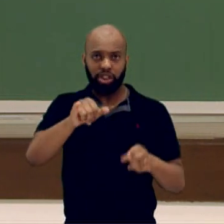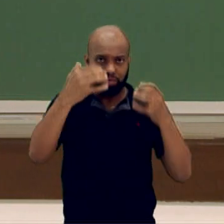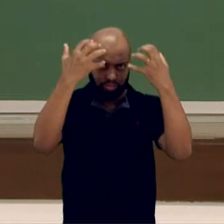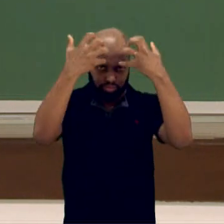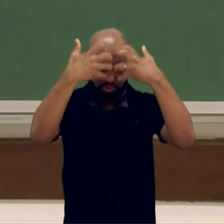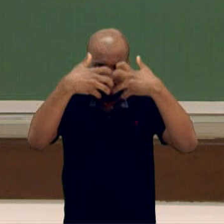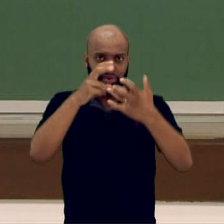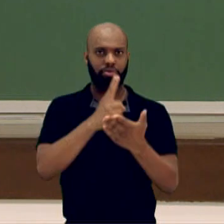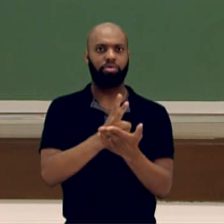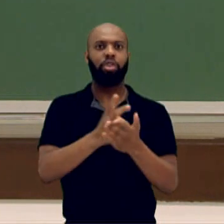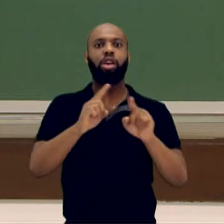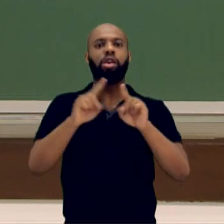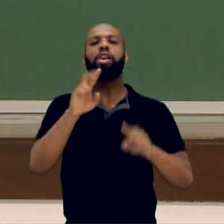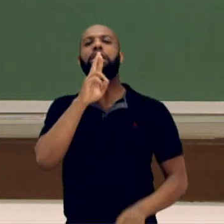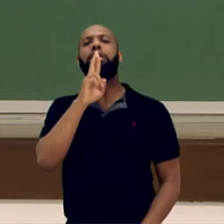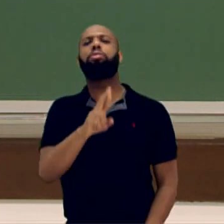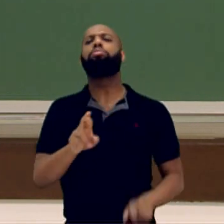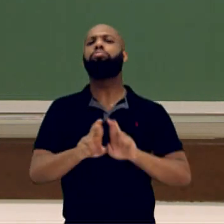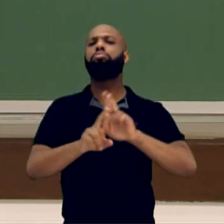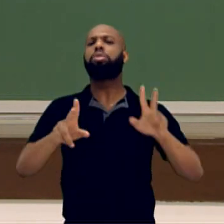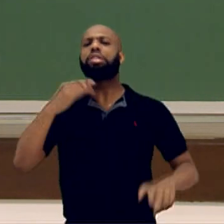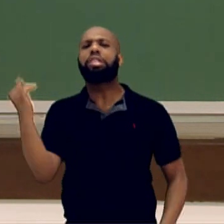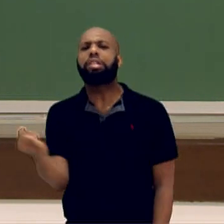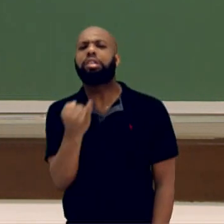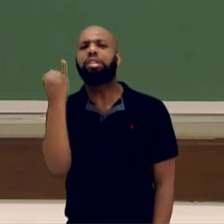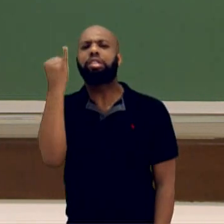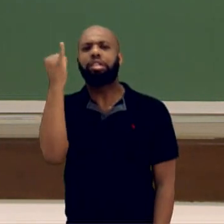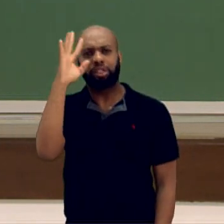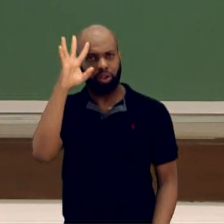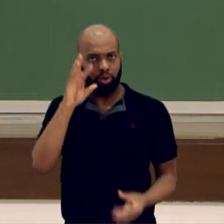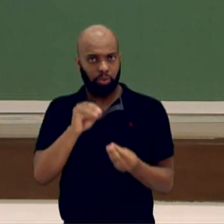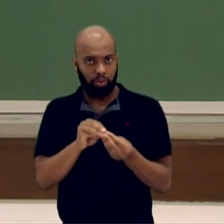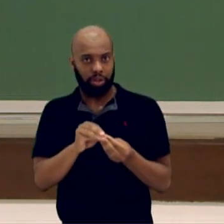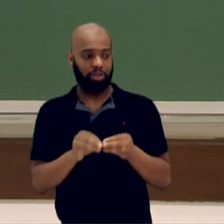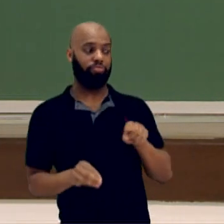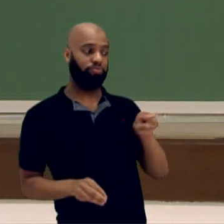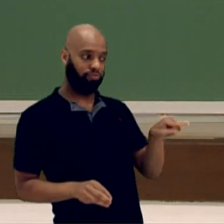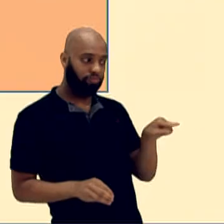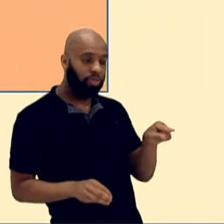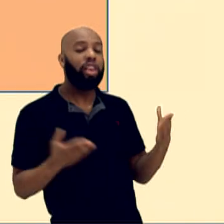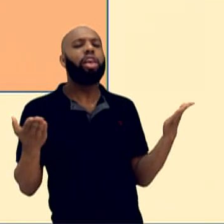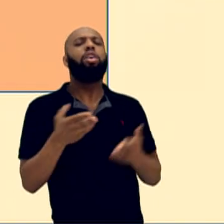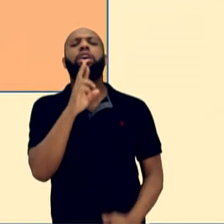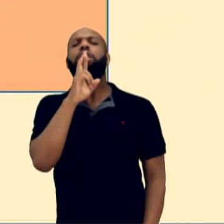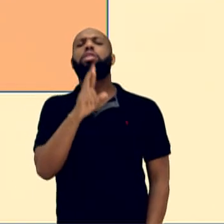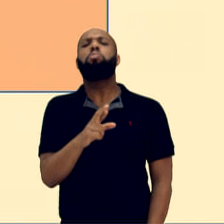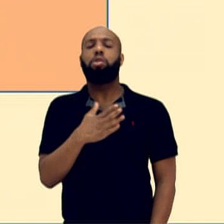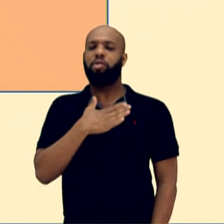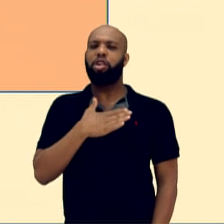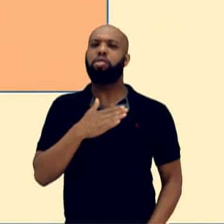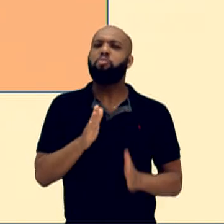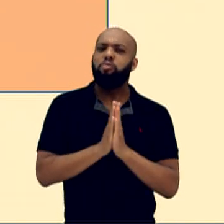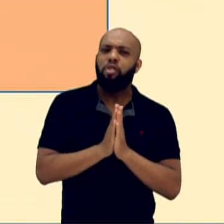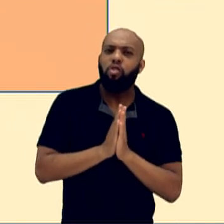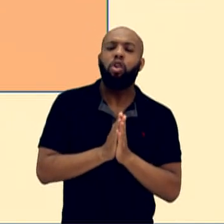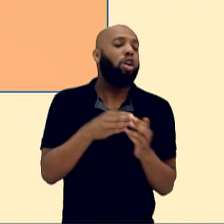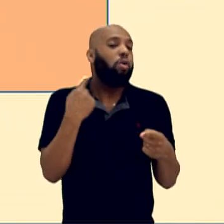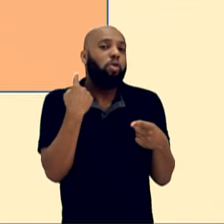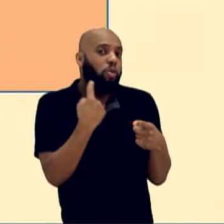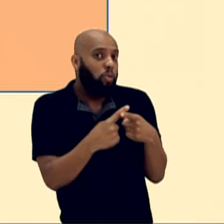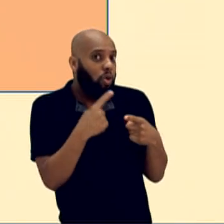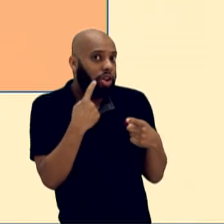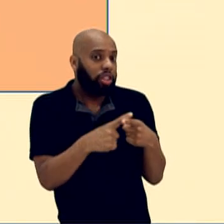mesmo, só que eles vão dar respostas diferentes. Então é bem importante entender o Epicuro. Para isso, responda para mim, por gentileza, por